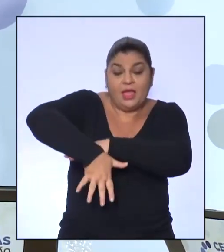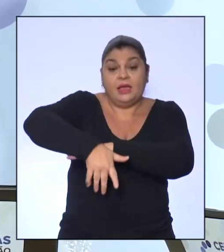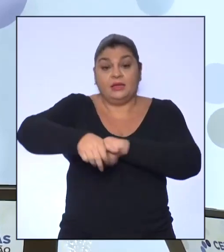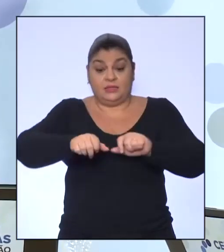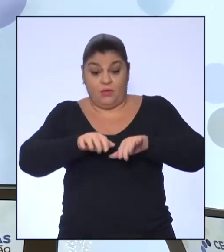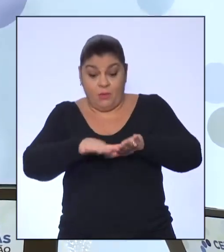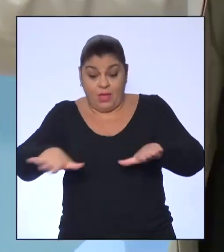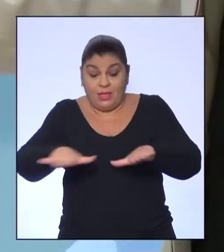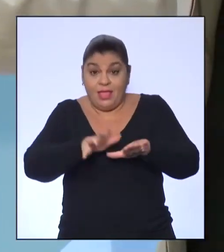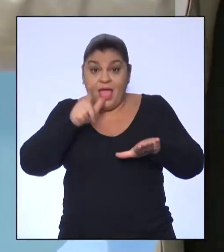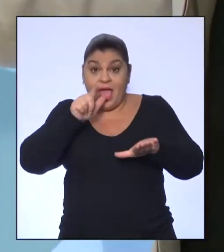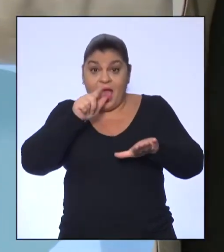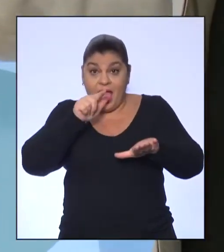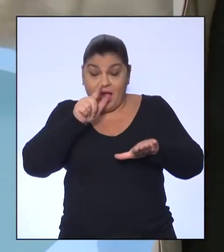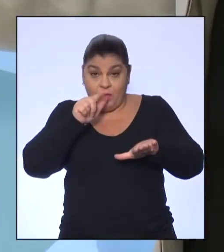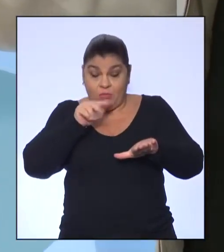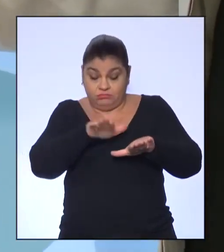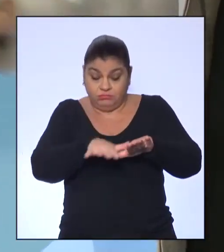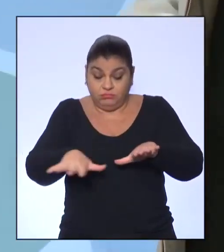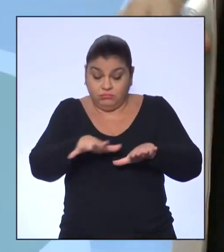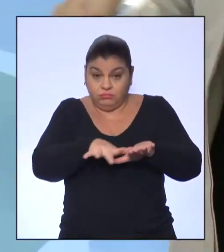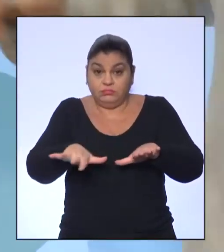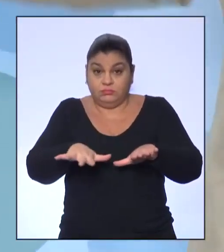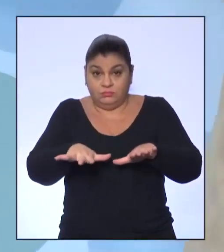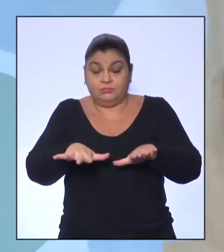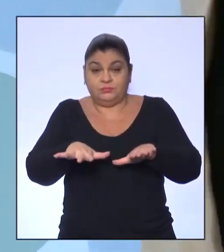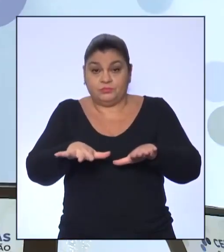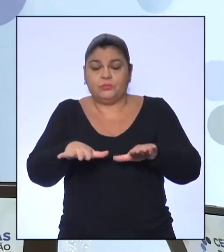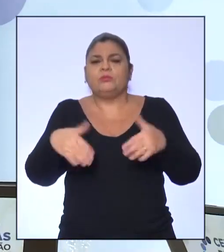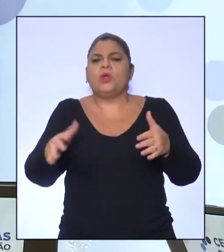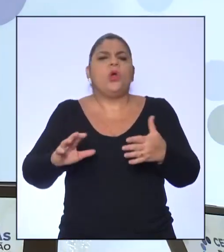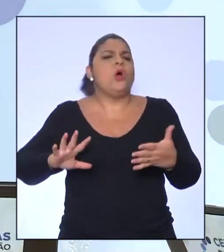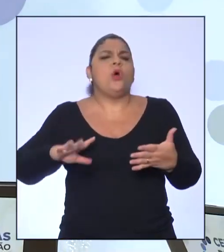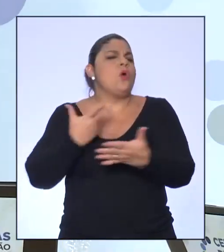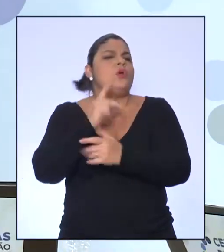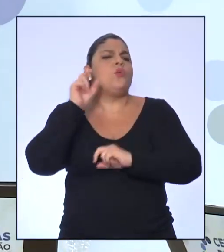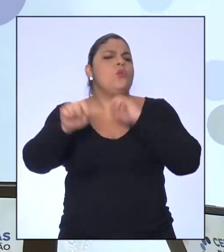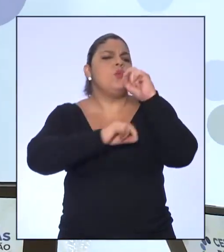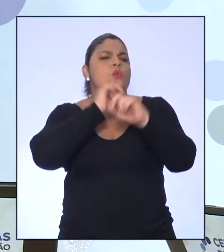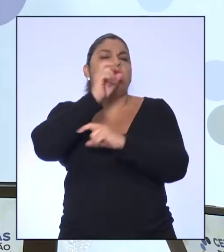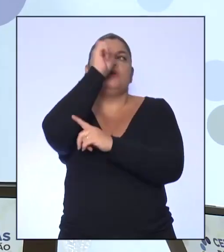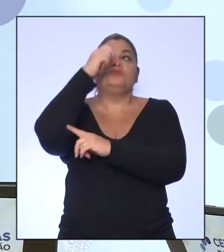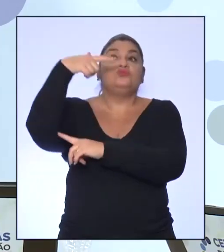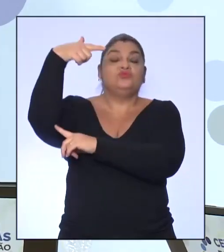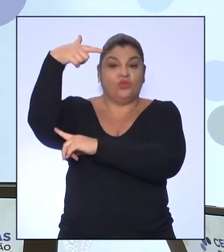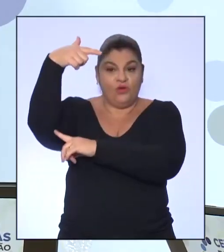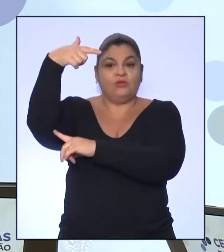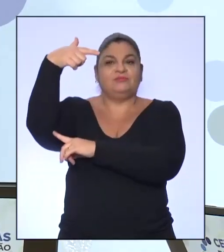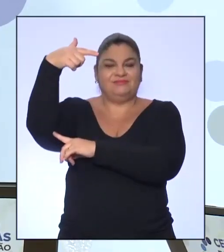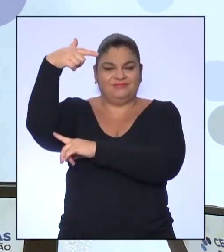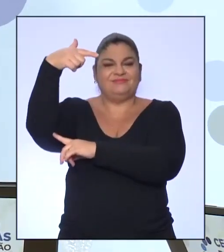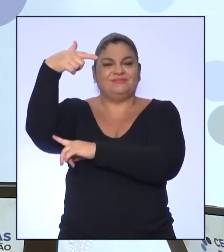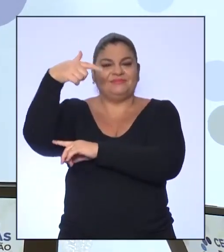no estado líquido. Tá. Aí o que aconteceu? O sol, né?